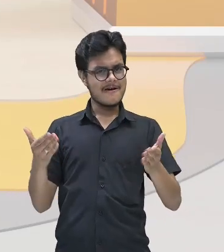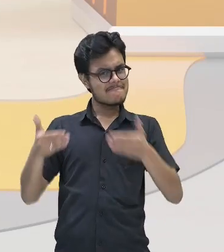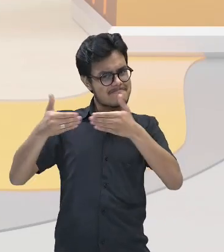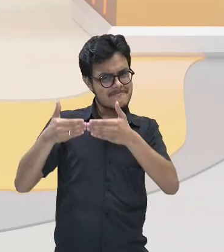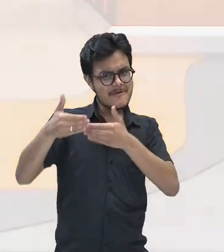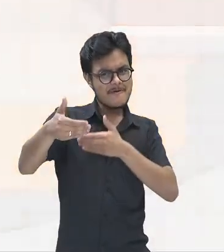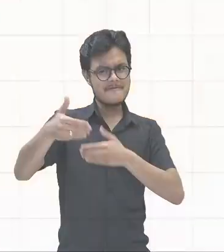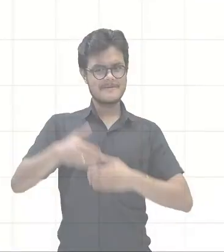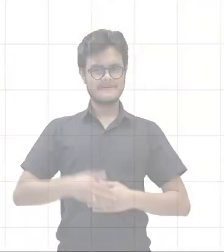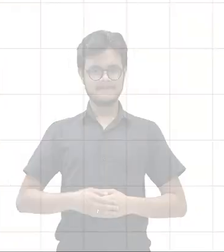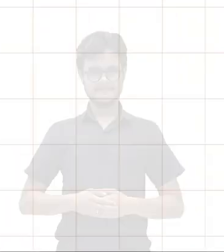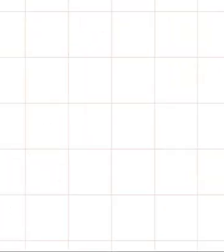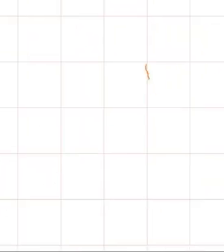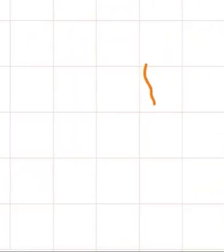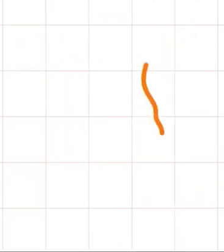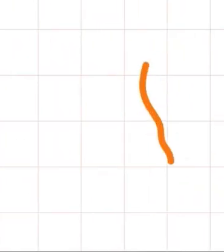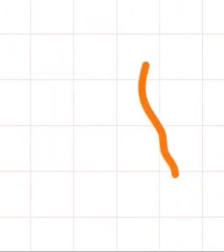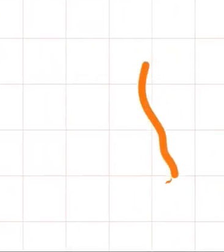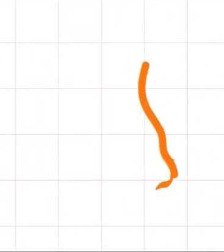nossa revisão.